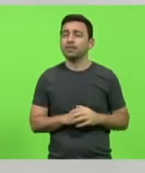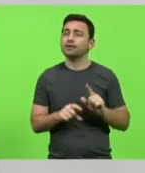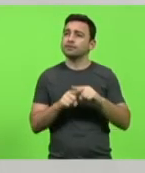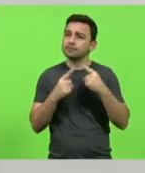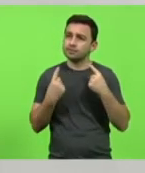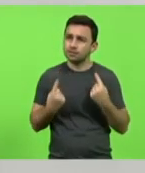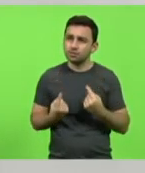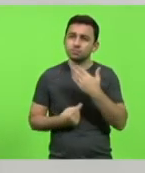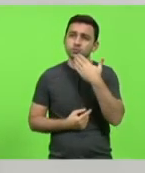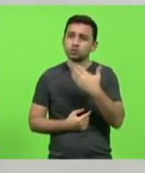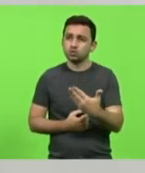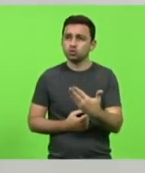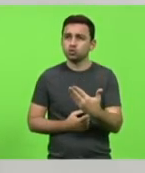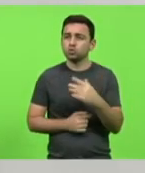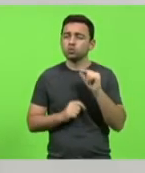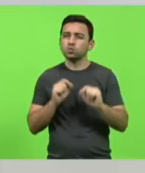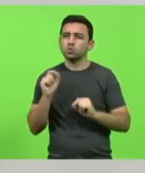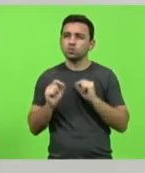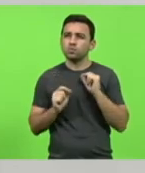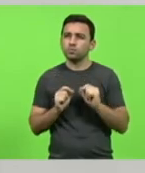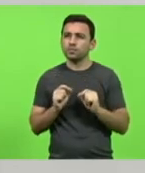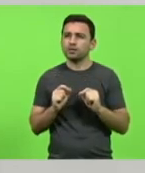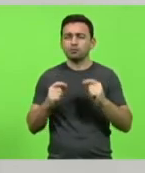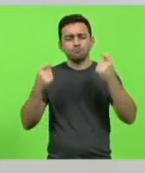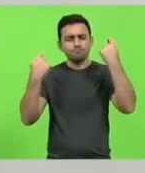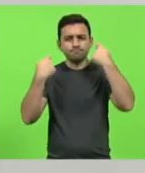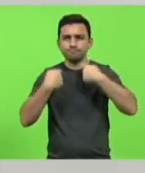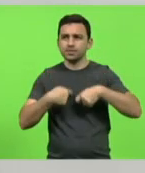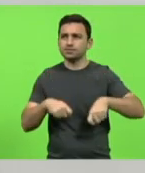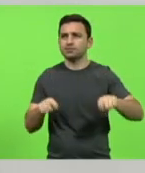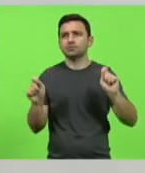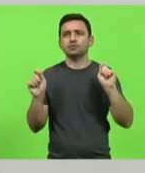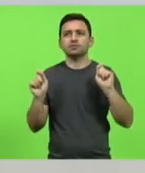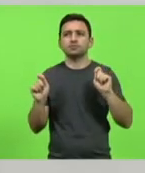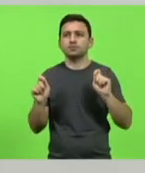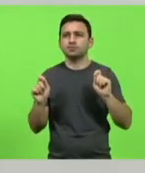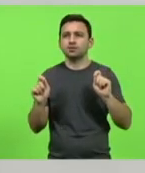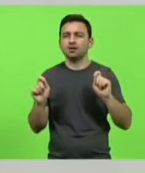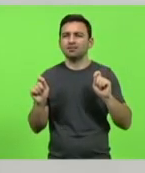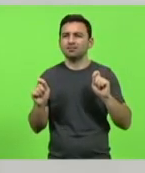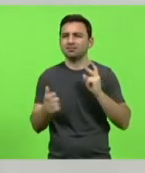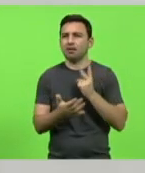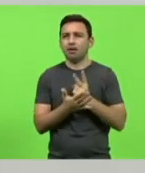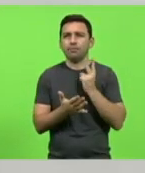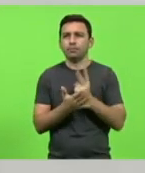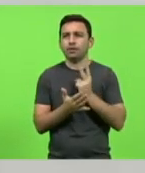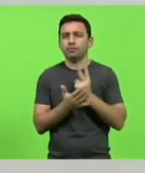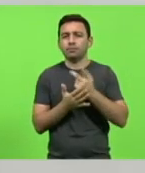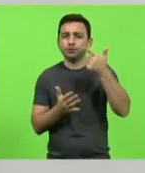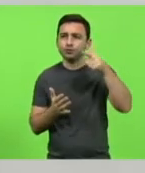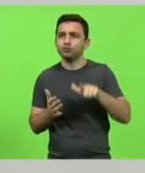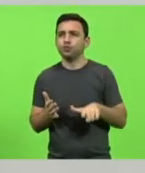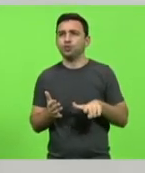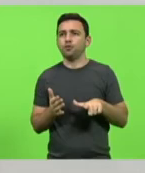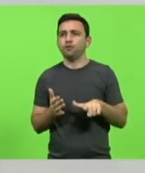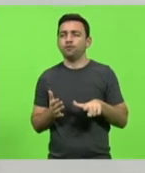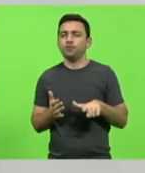que nós não precisamos, né, de ter sempre a confirmação